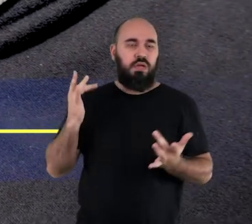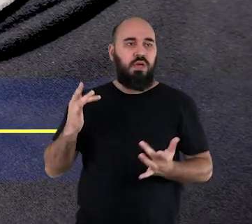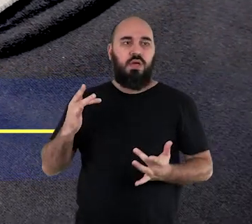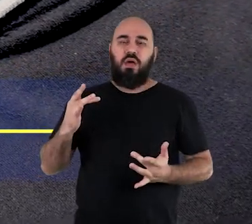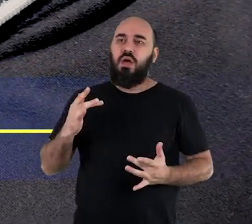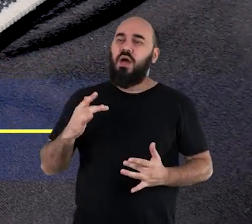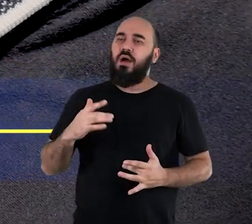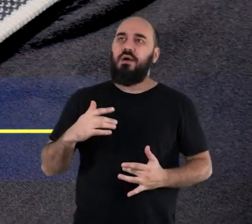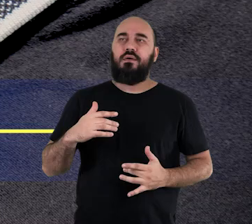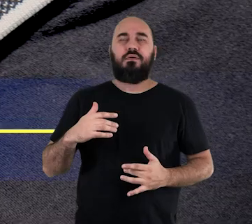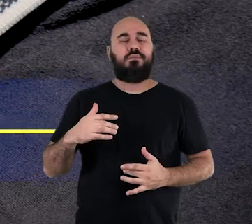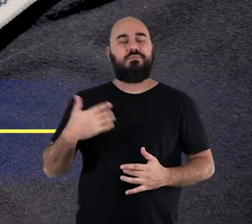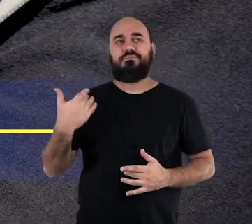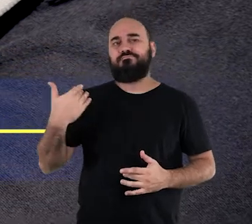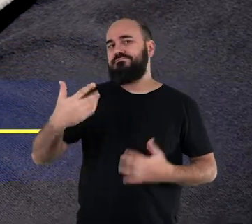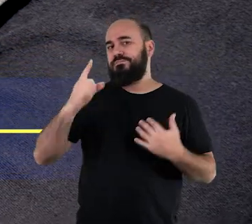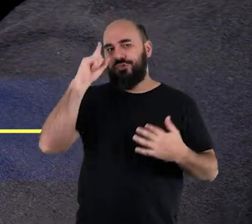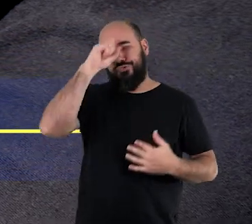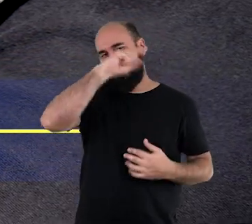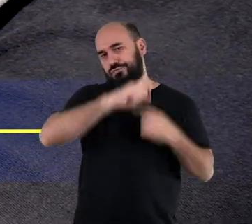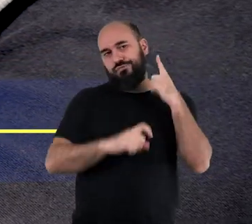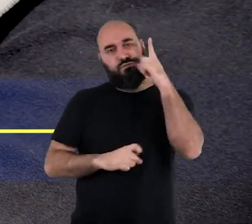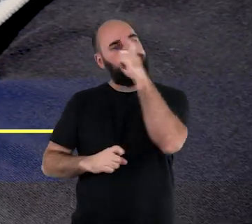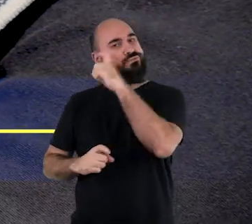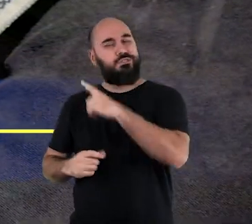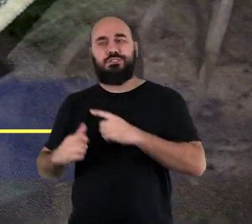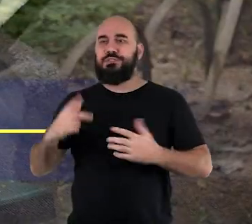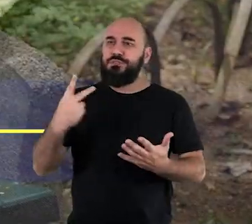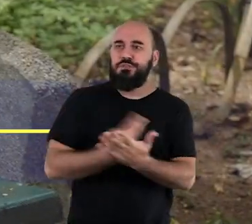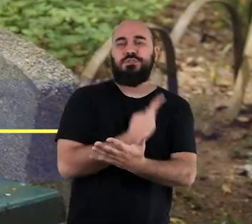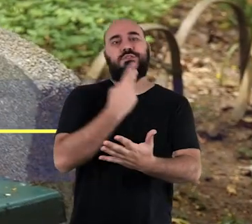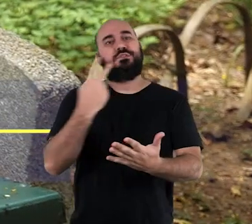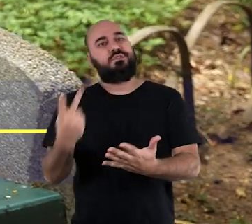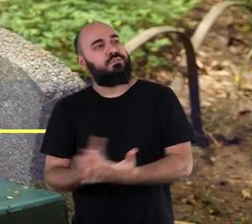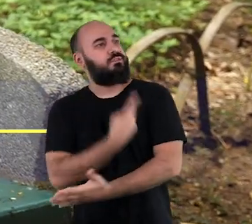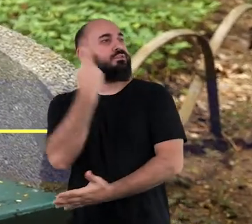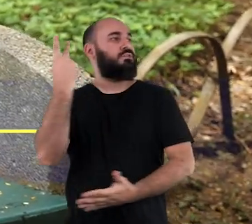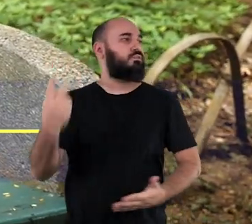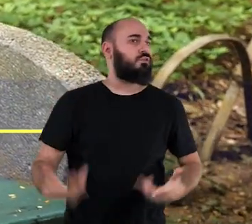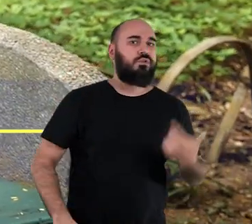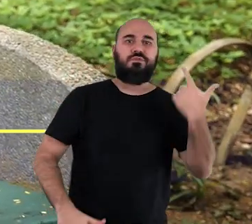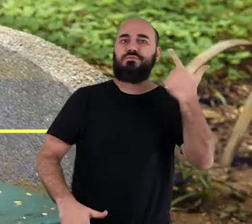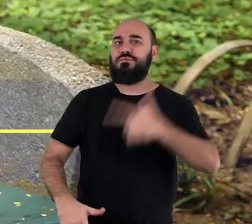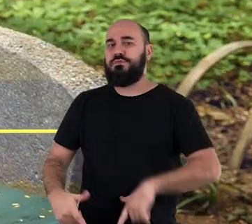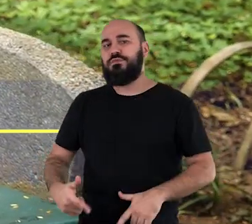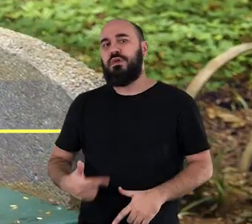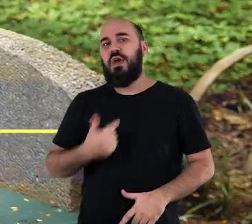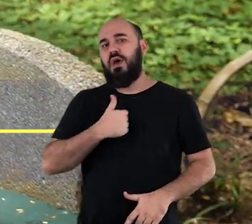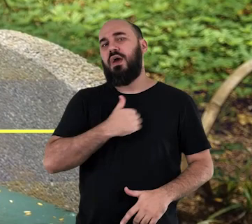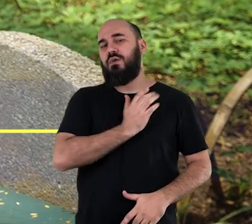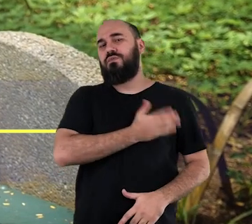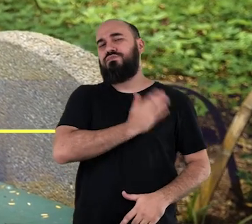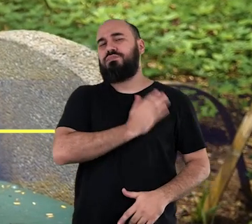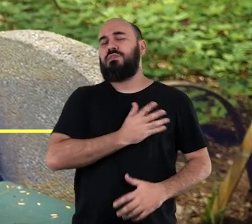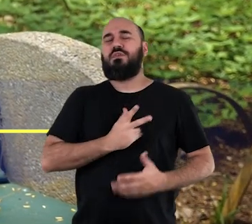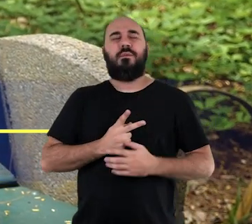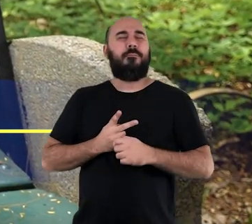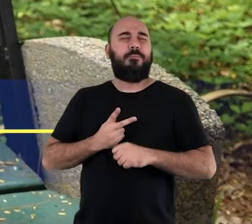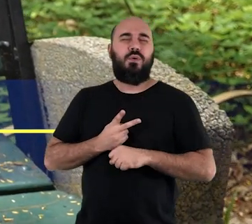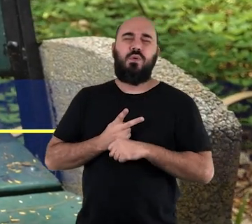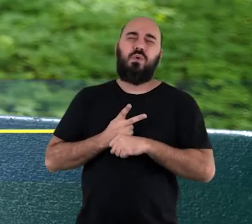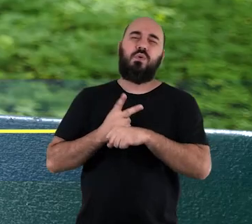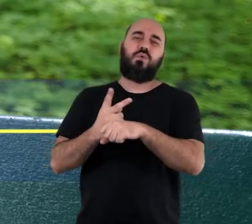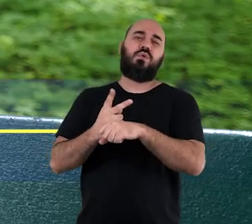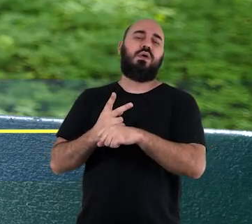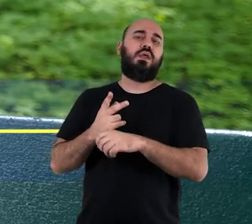nesse momento que eu comecei a procurar, a buscar a Deus de todo o meu coração. E comecei a fazer os estudos